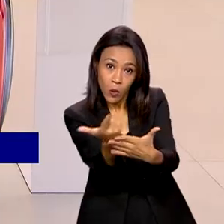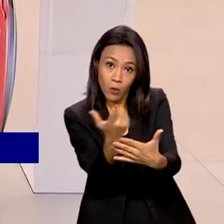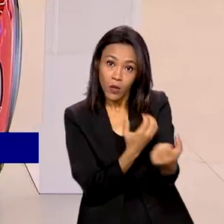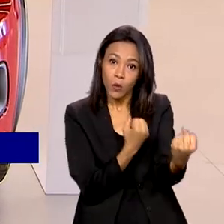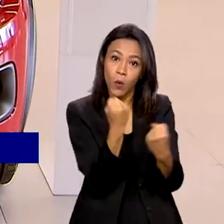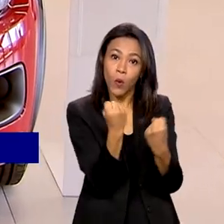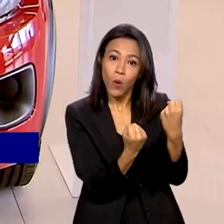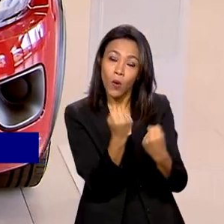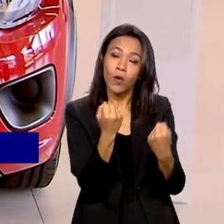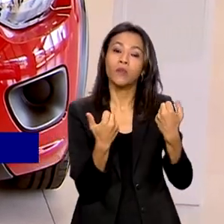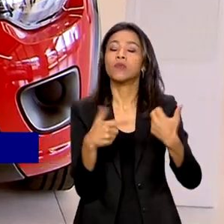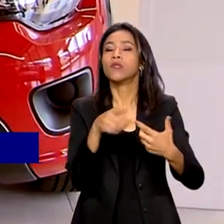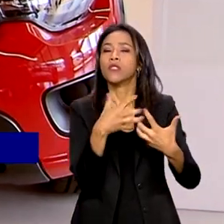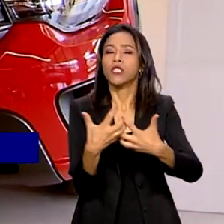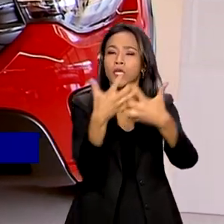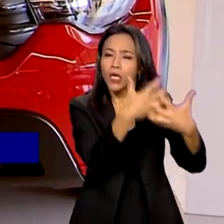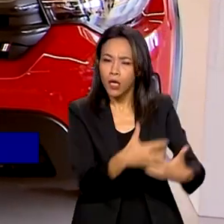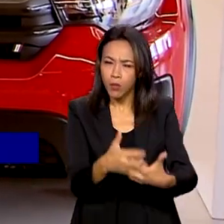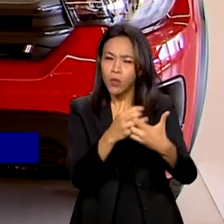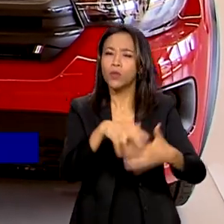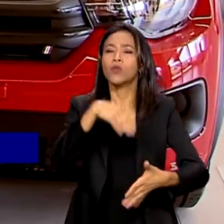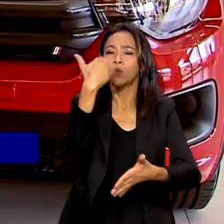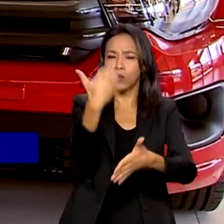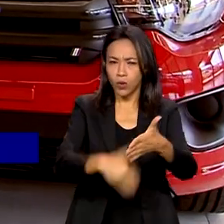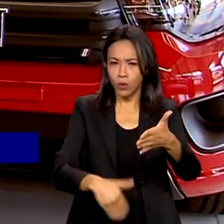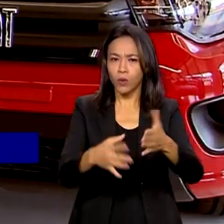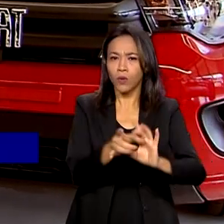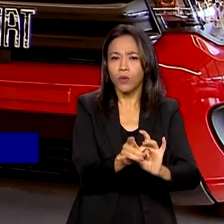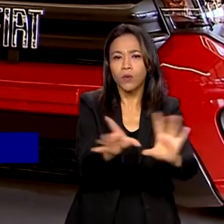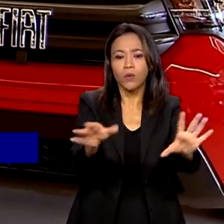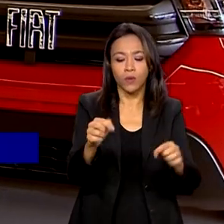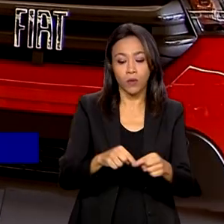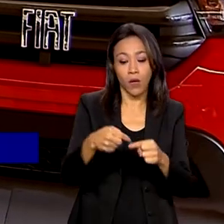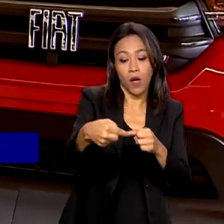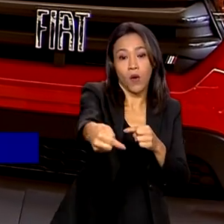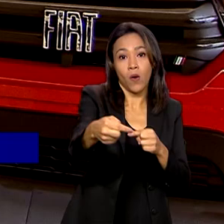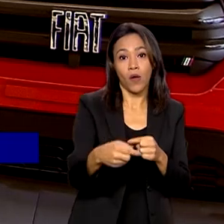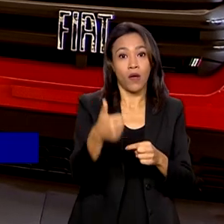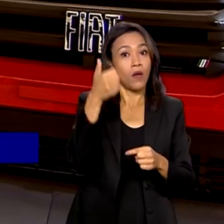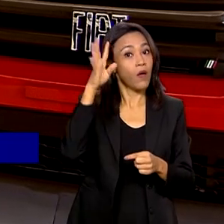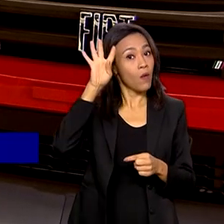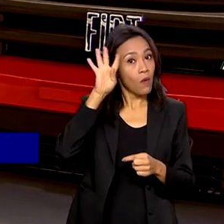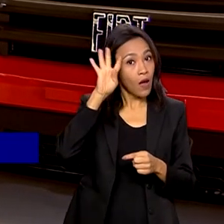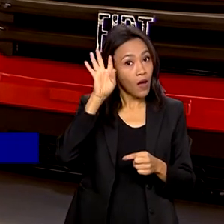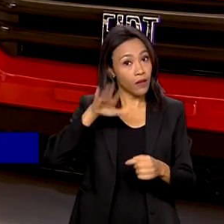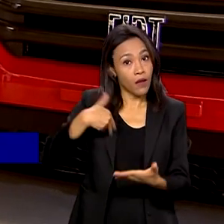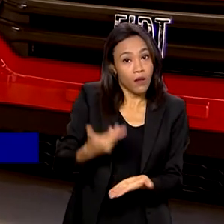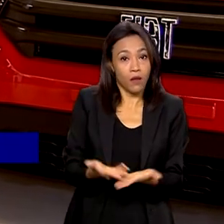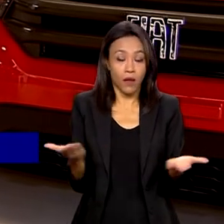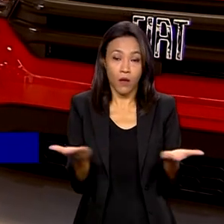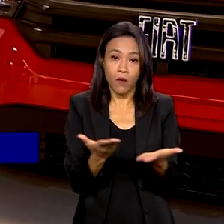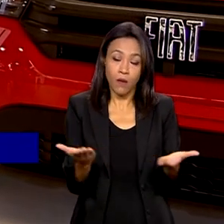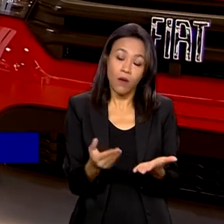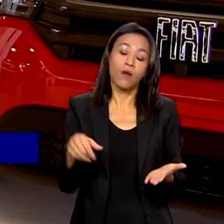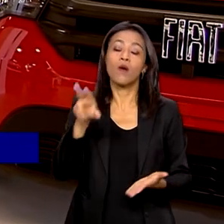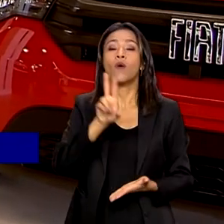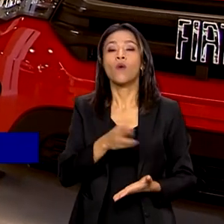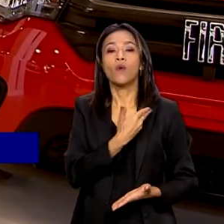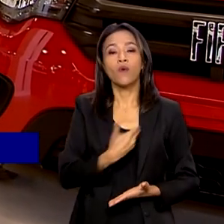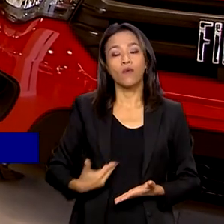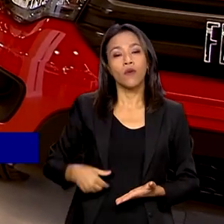e caminhões o desconto está liberado a partir desta quarta-feira até o momento o governo autorizou o uso de